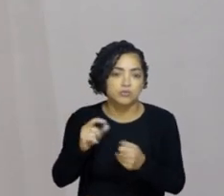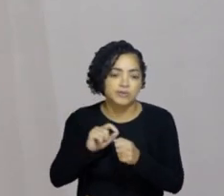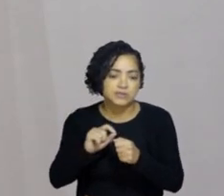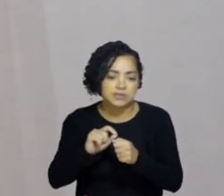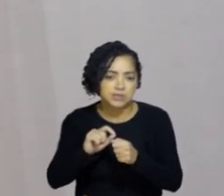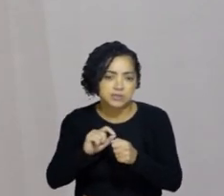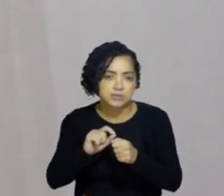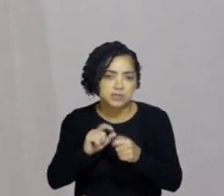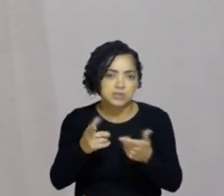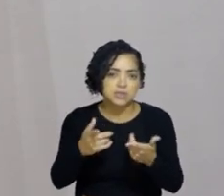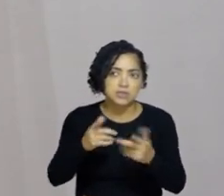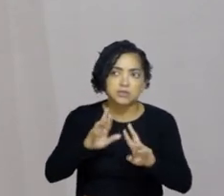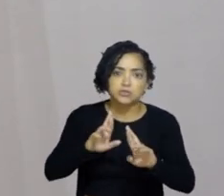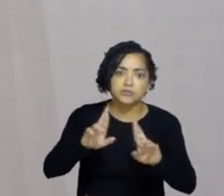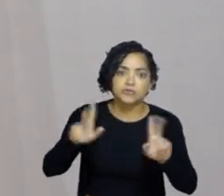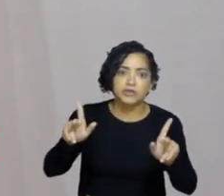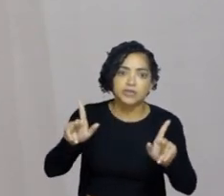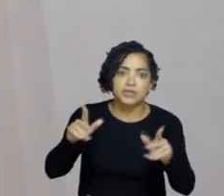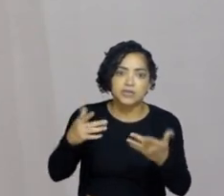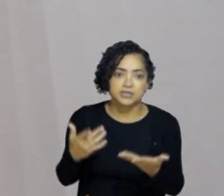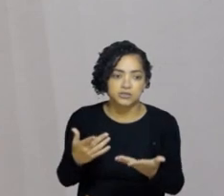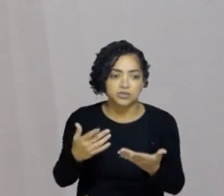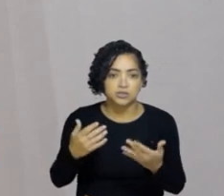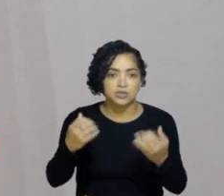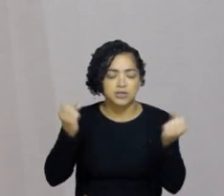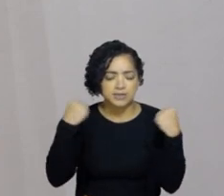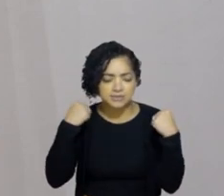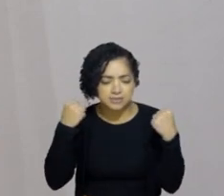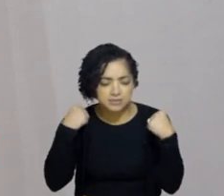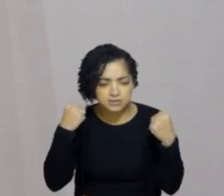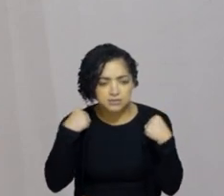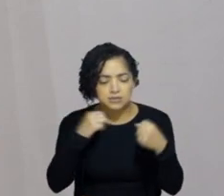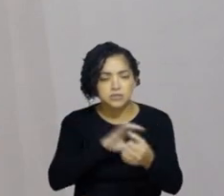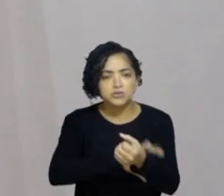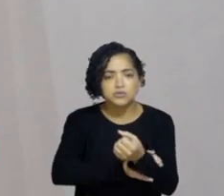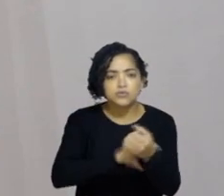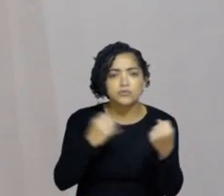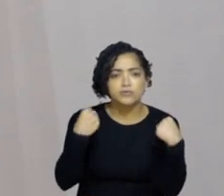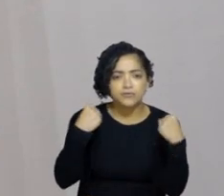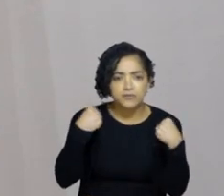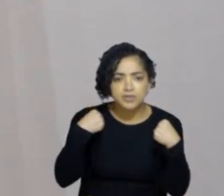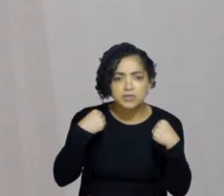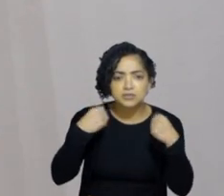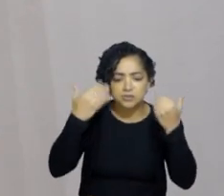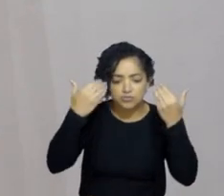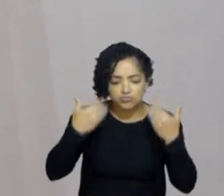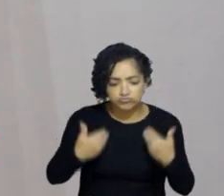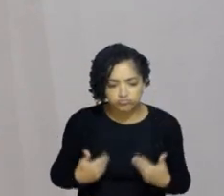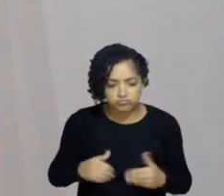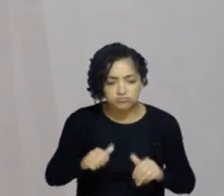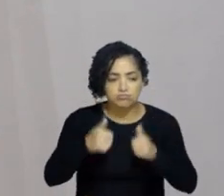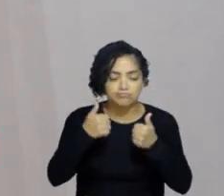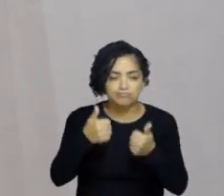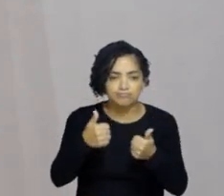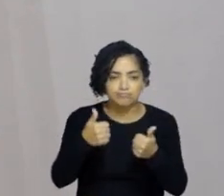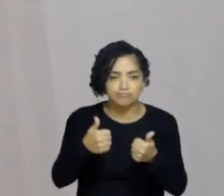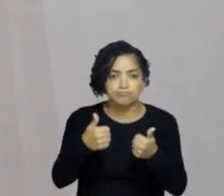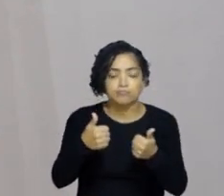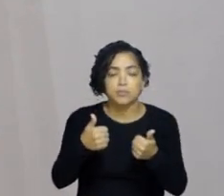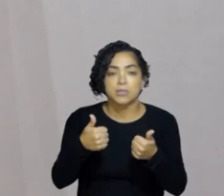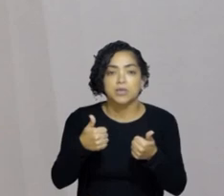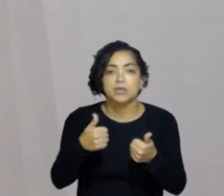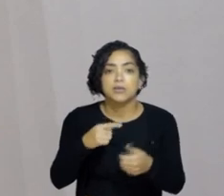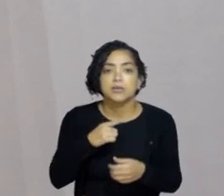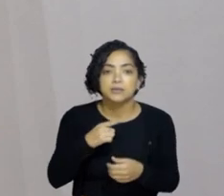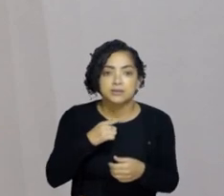diferenciada, vamos colocar o pessoal para fazer hidroginástica, para poder ativar o corpo. Tem uma série